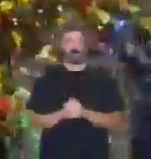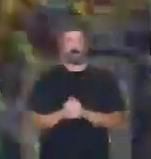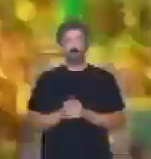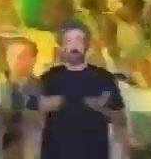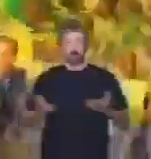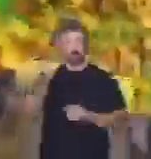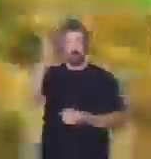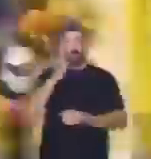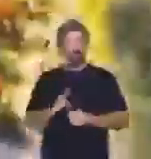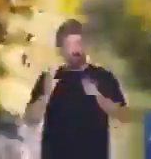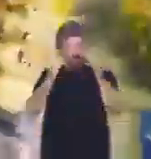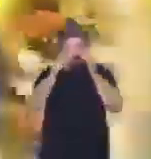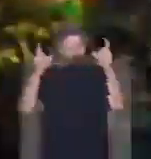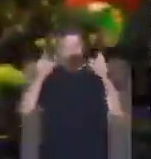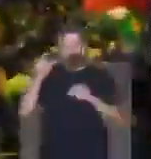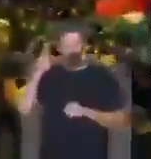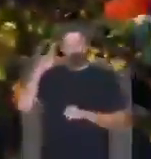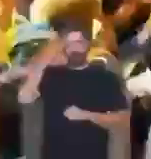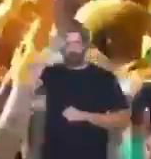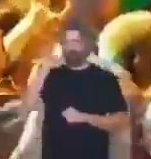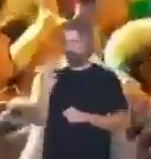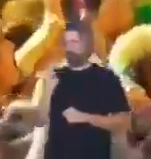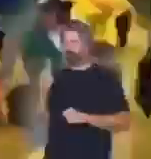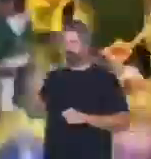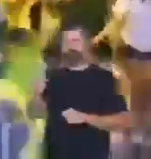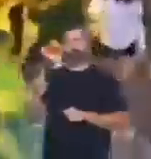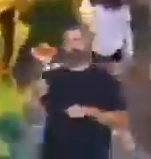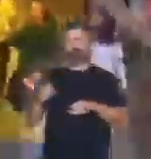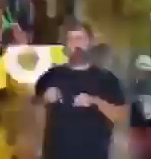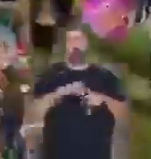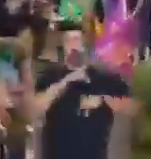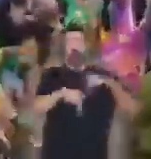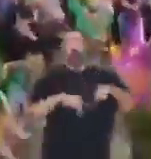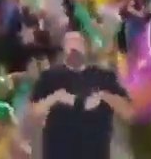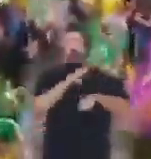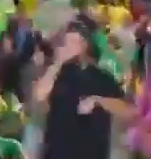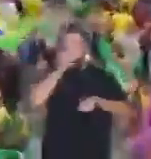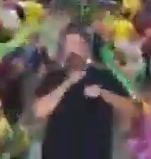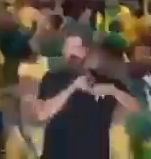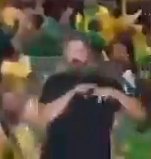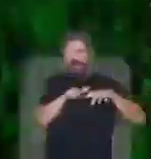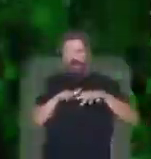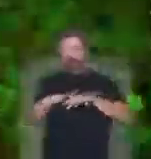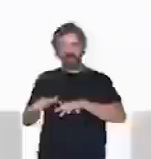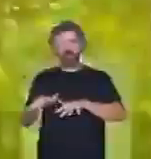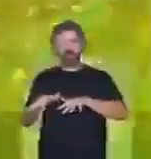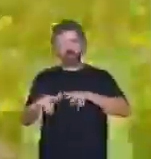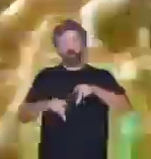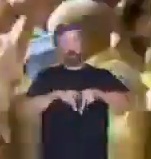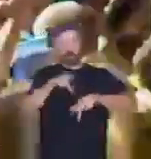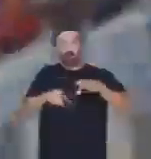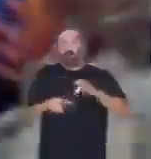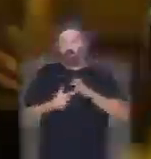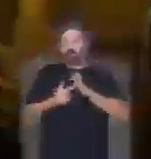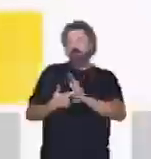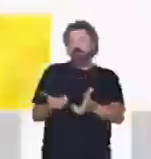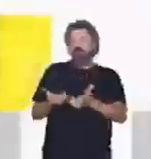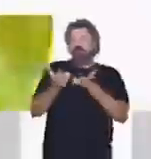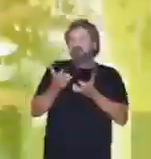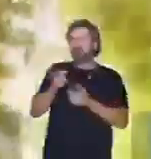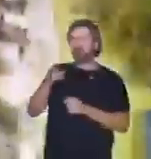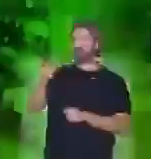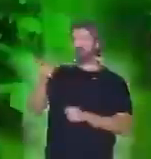O gigante acordou! Por onde Bolsonaro passa, uma grande onda verde e amarela se forma. Os brasileiros mostram